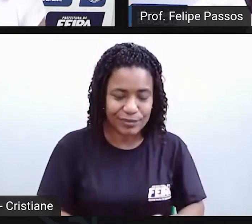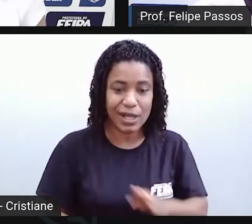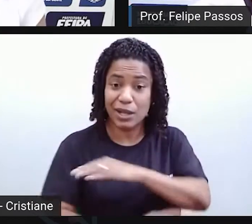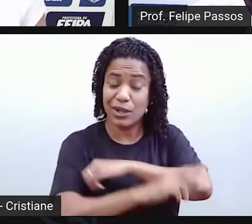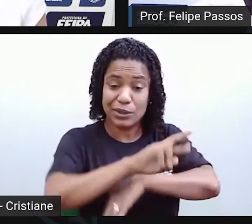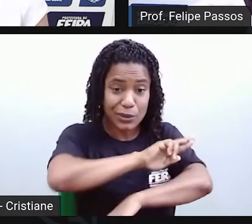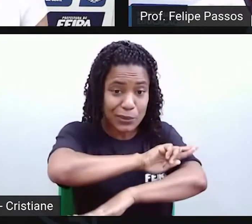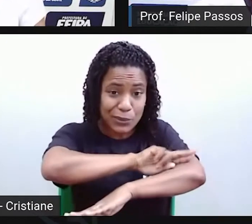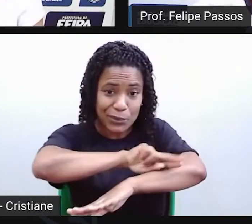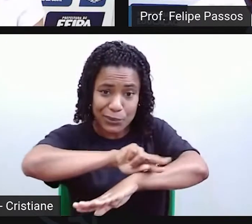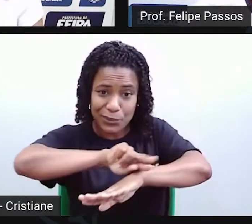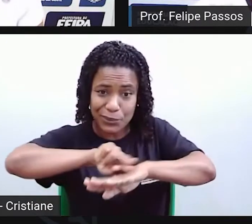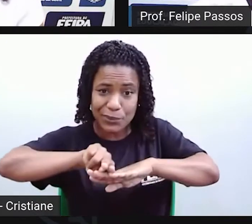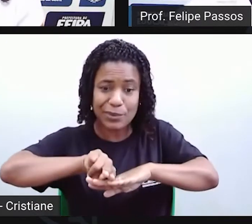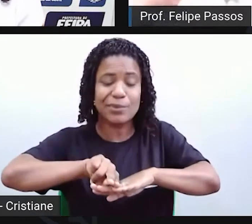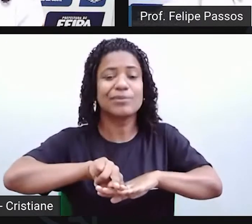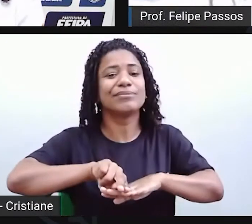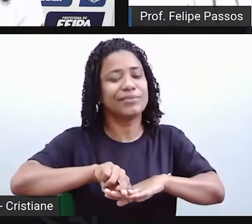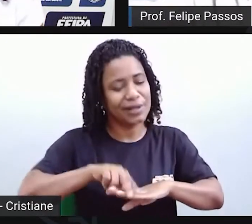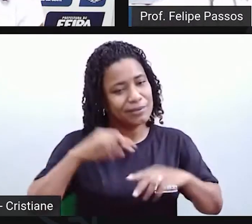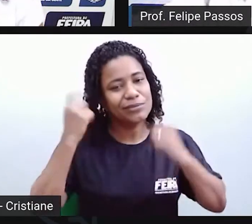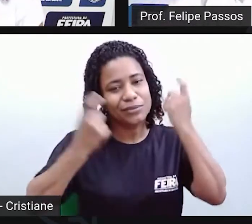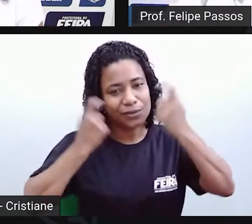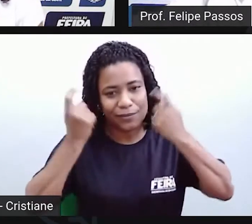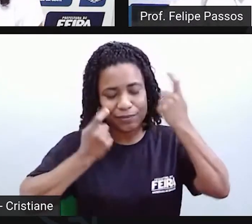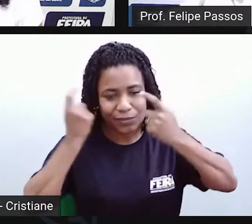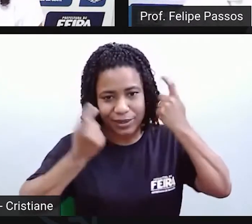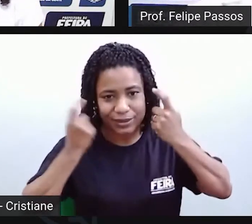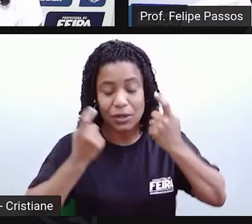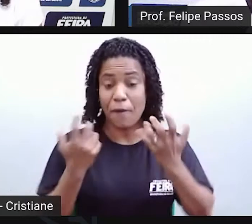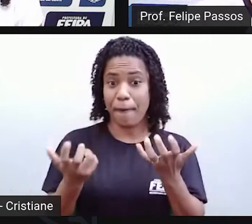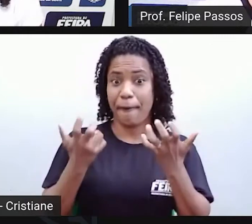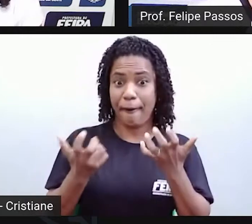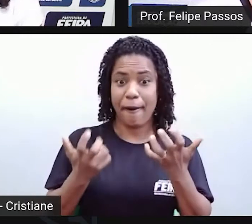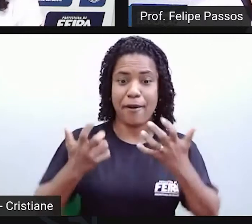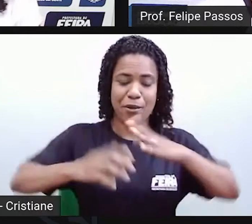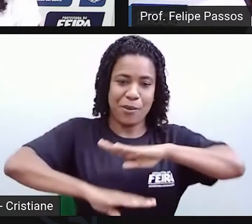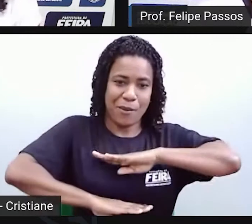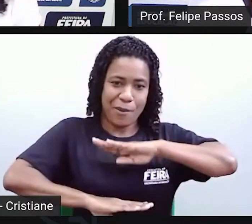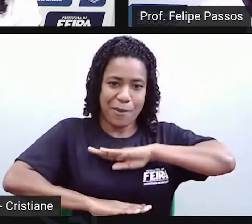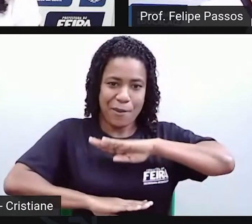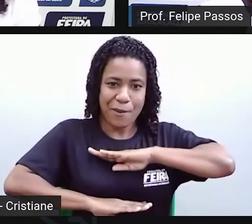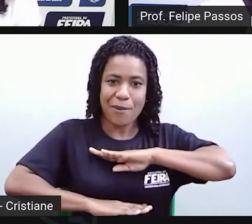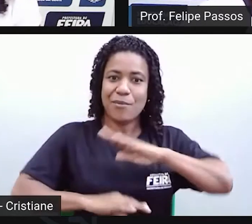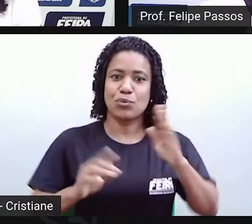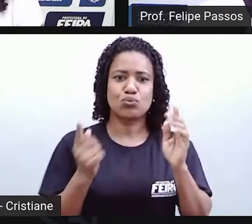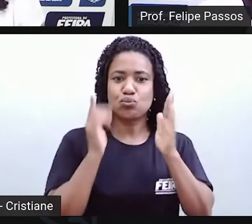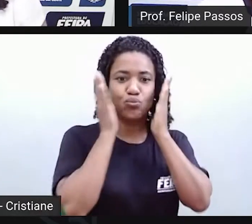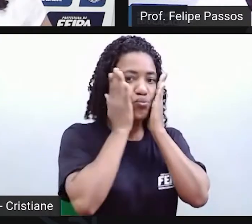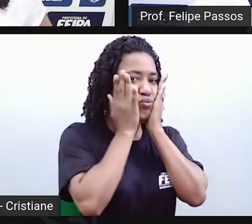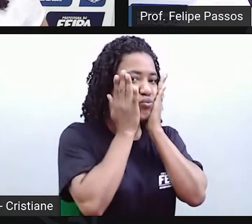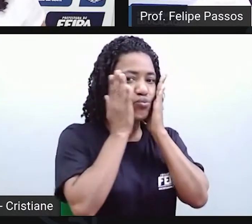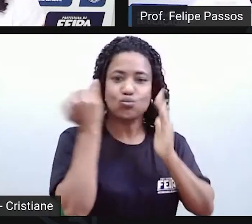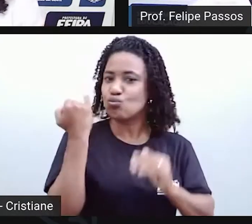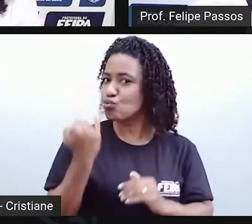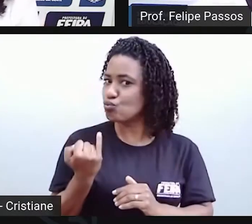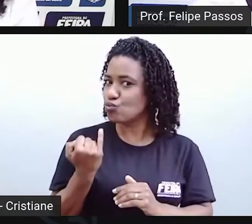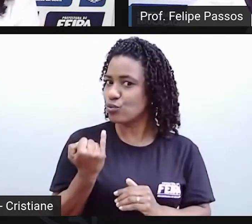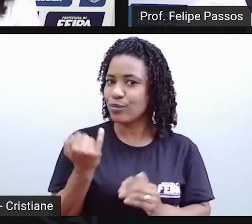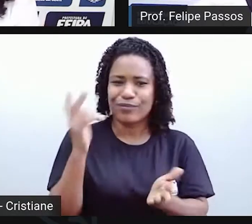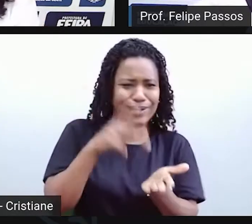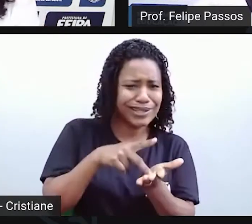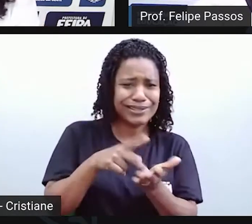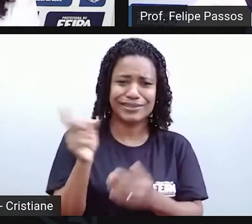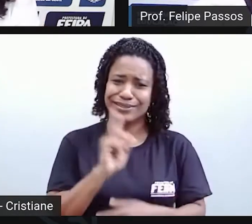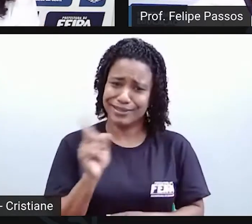muito preocupante, porque a pessoa quer aquele corpo, quer aquele rosto que não é o dela, né? E acho que isso pode gerar, acho